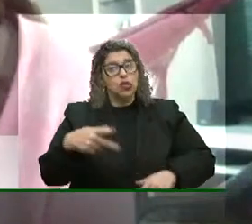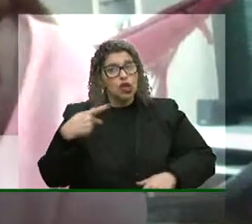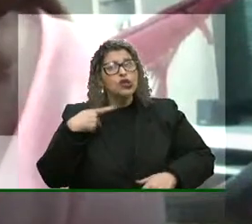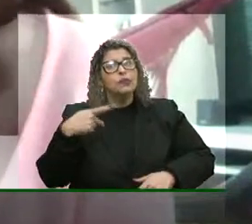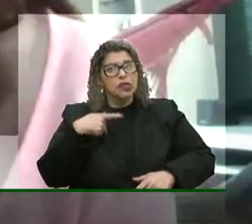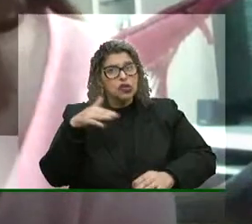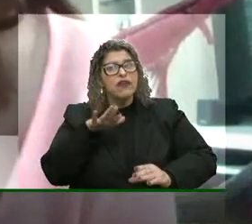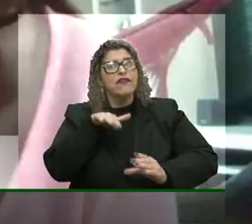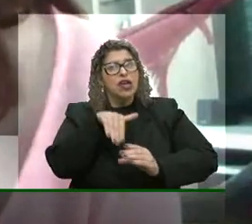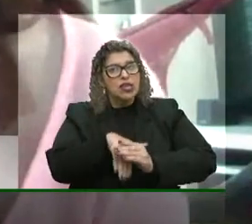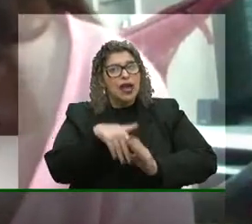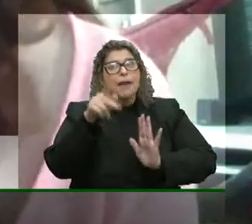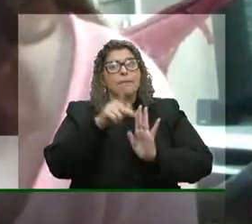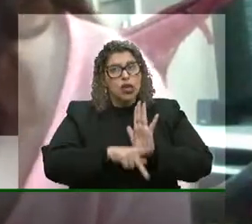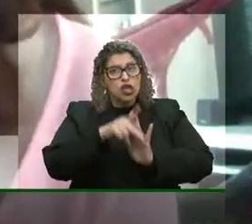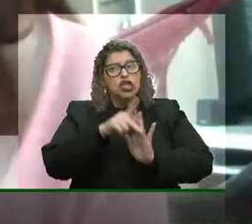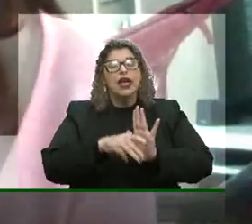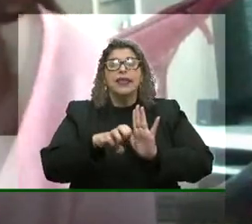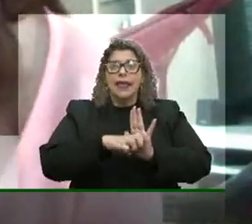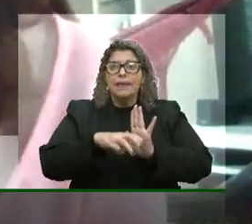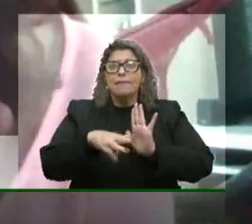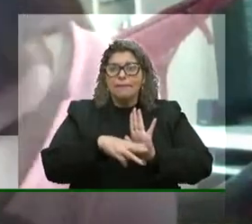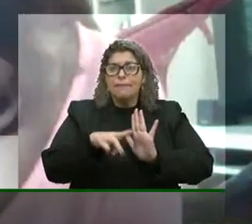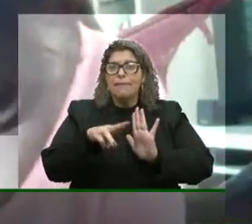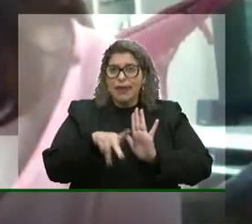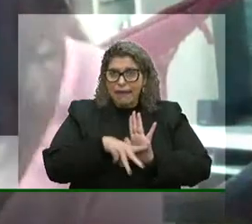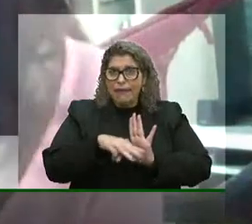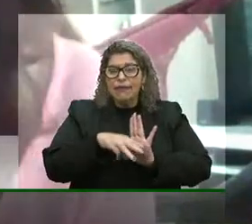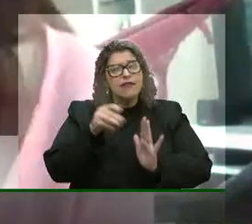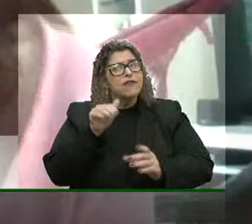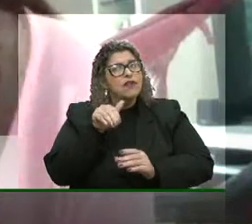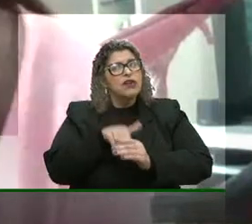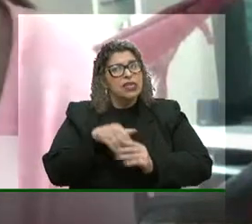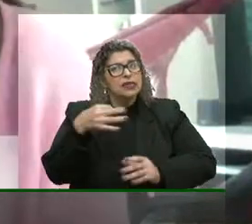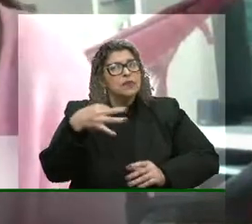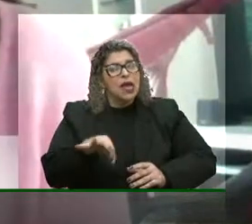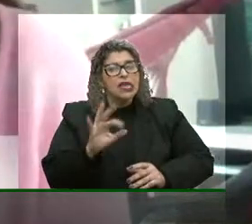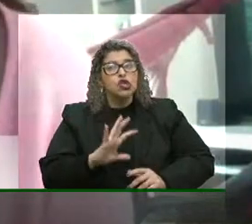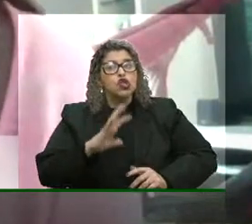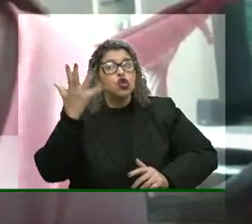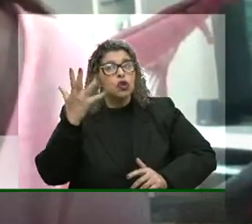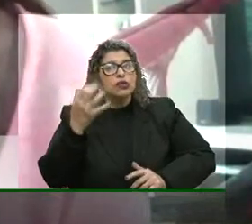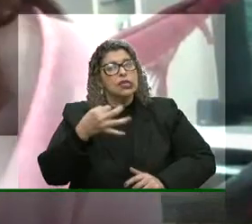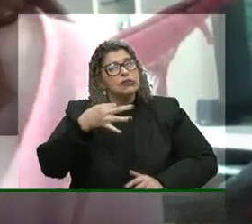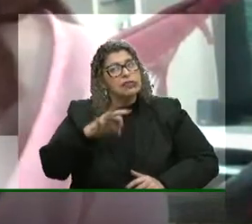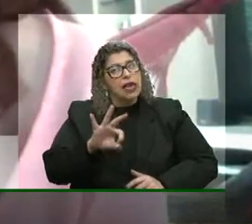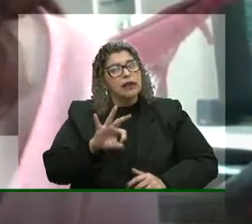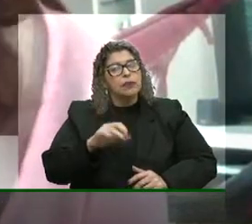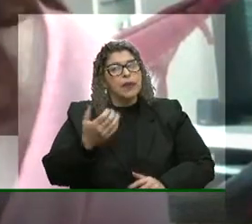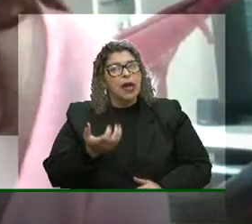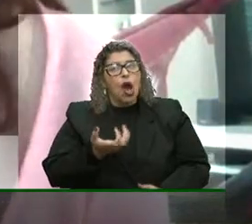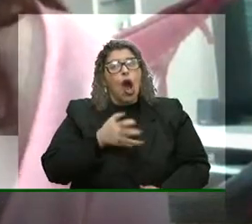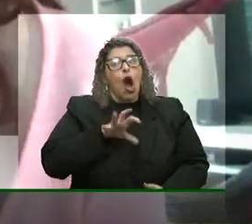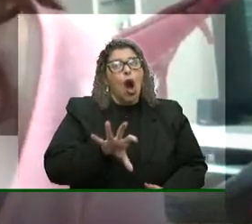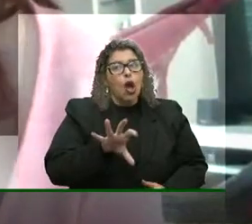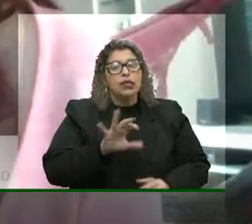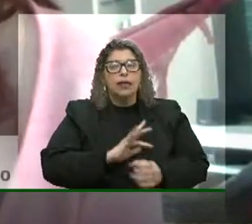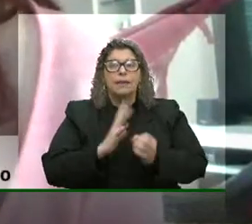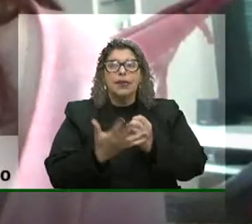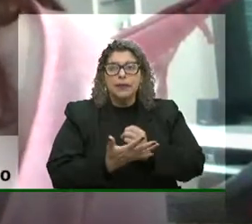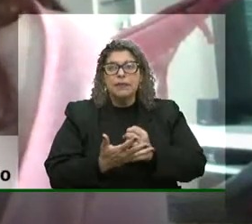do projeto e das emendas, porque esta é a solução correta para enfrentar a pandemia.